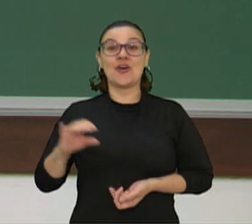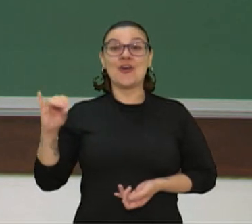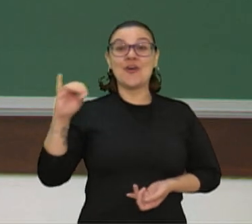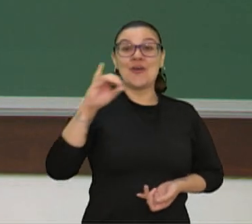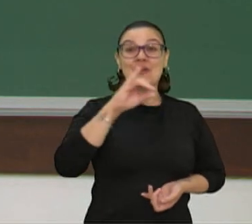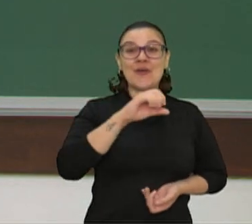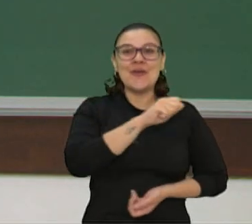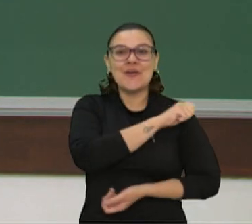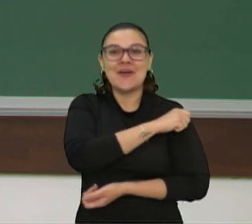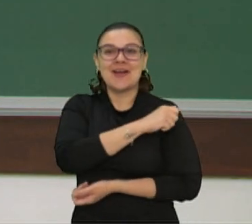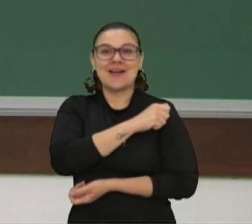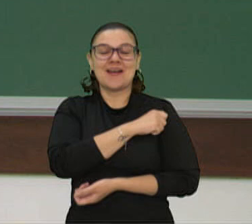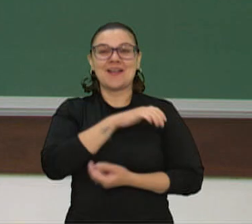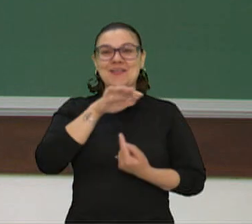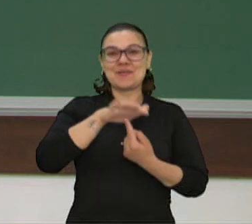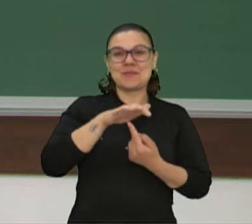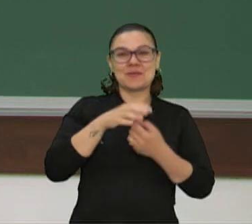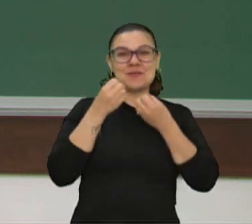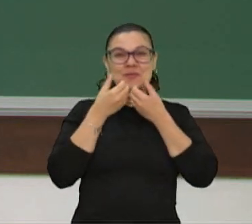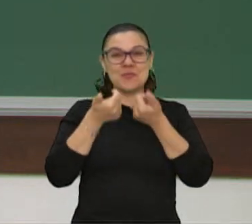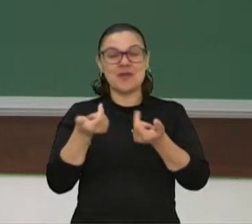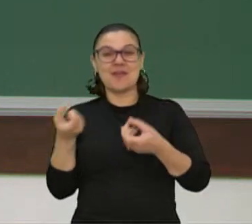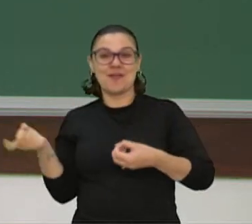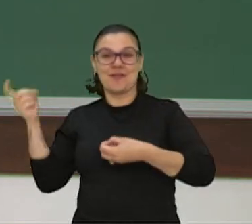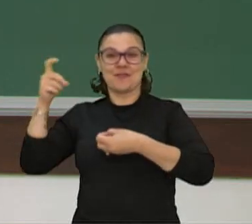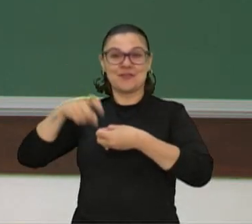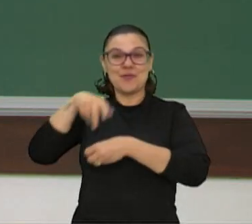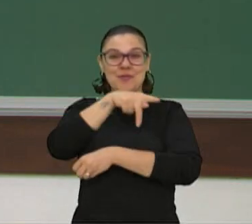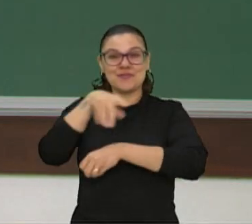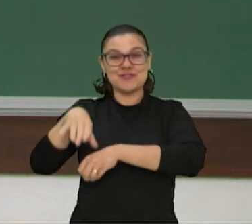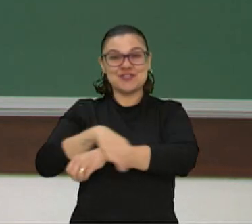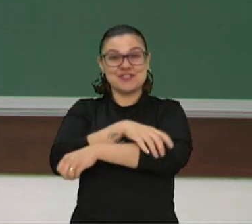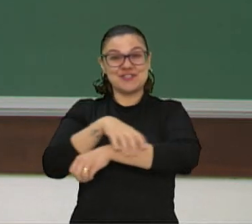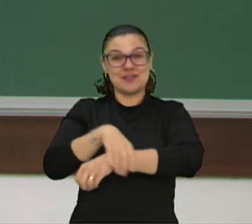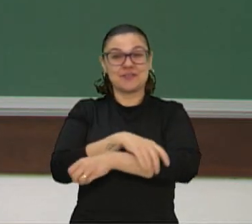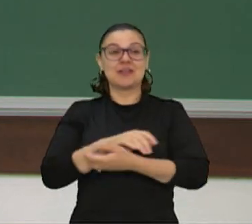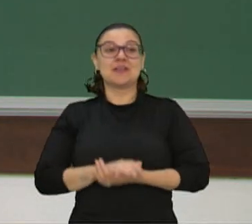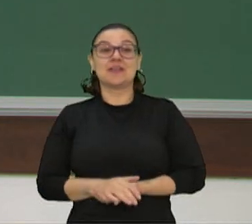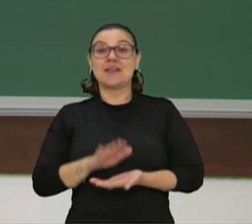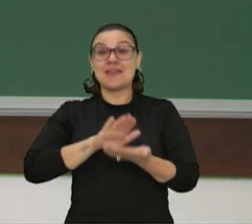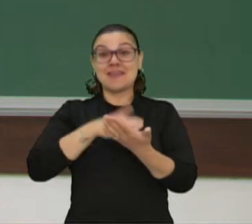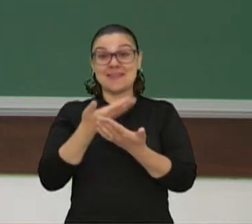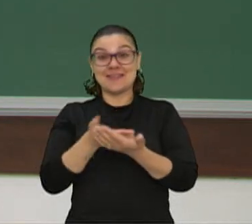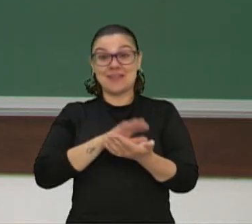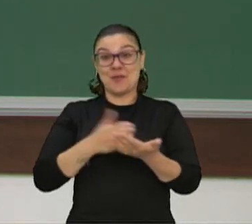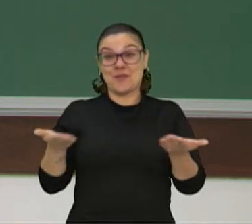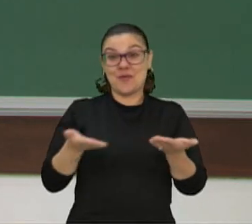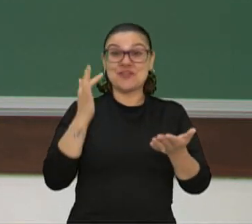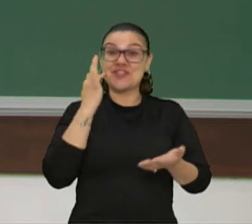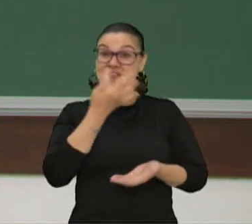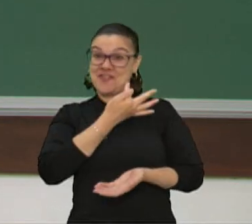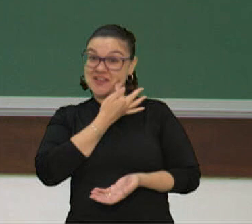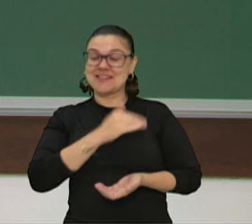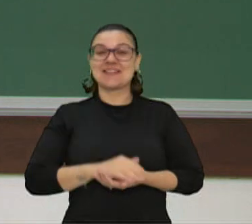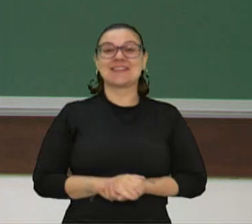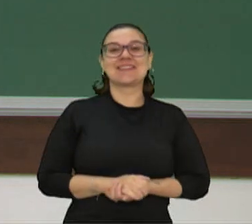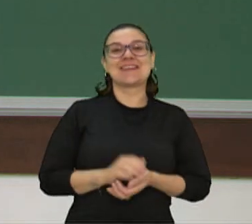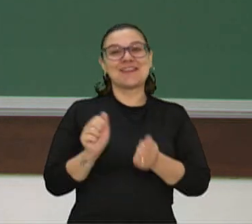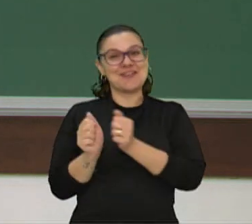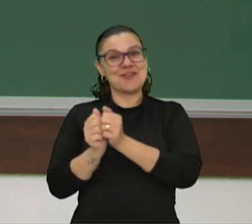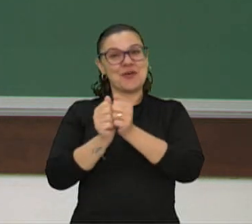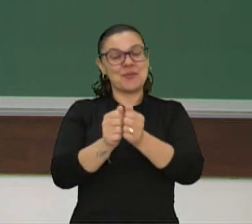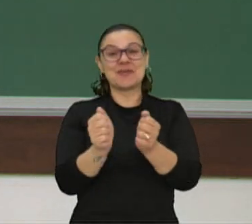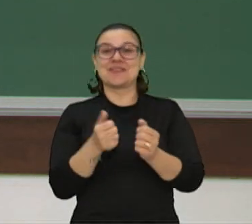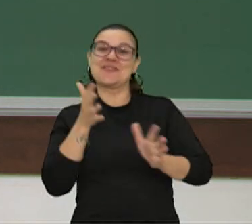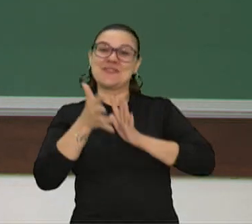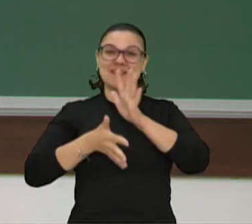Olá, alunos do Paraná, tudo bem com vocês? Novamente aqui, o professor Jefferson, interpretando para Libras a Francis, acompanhando a